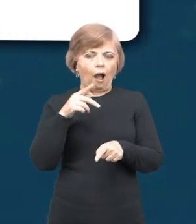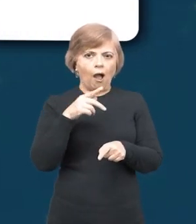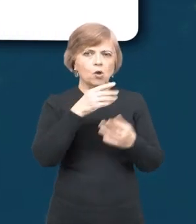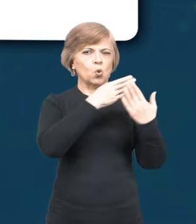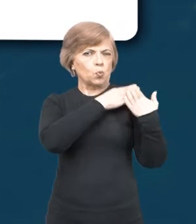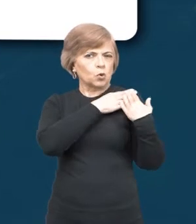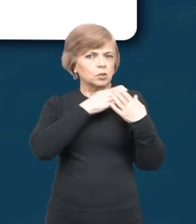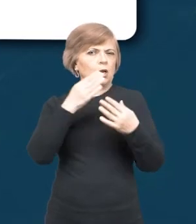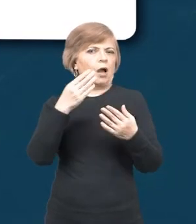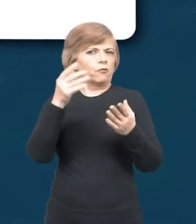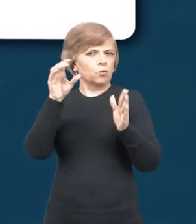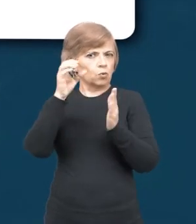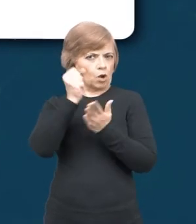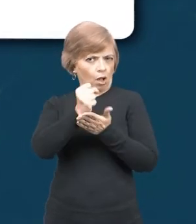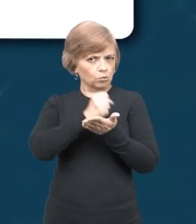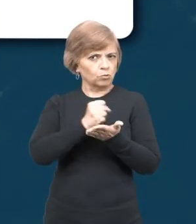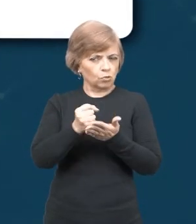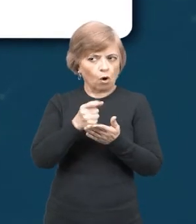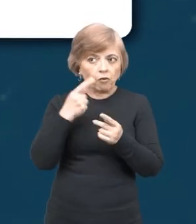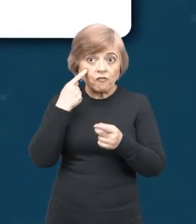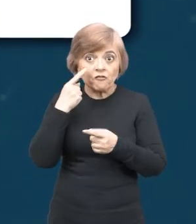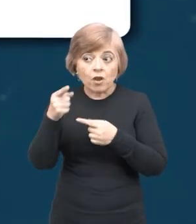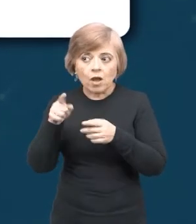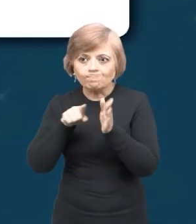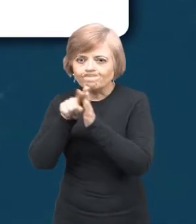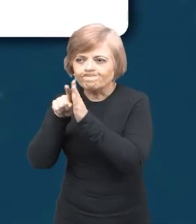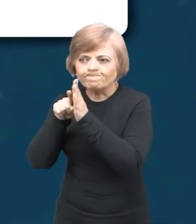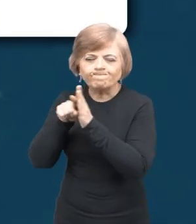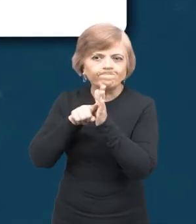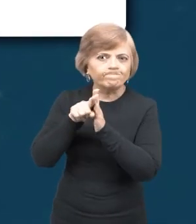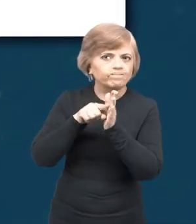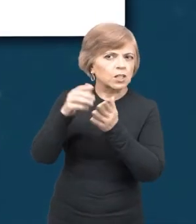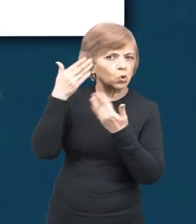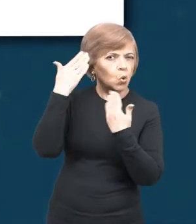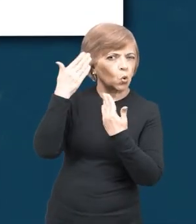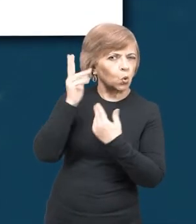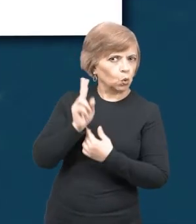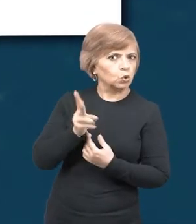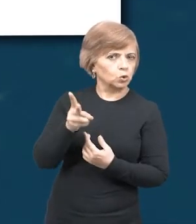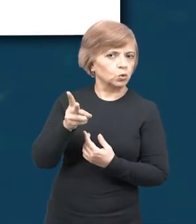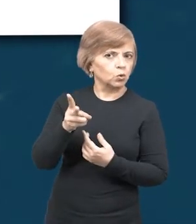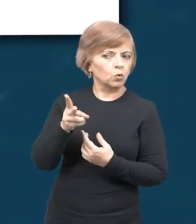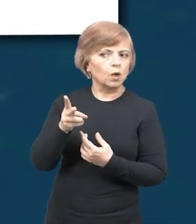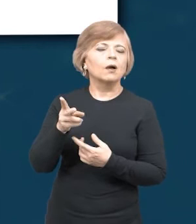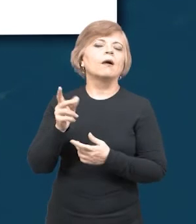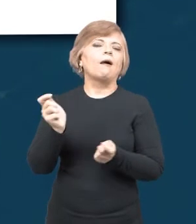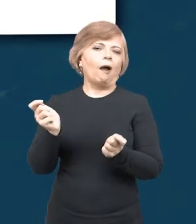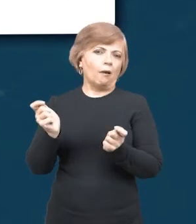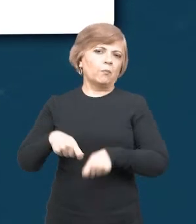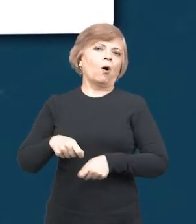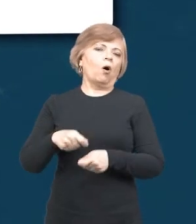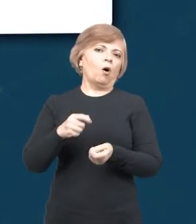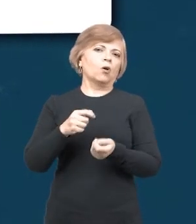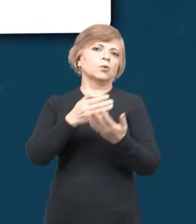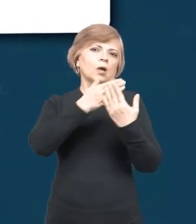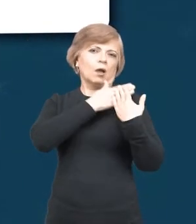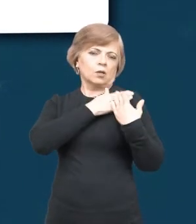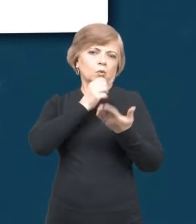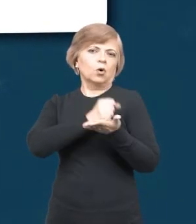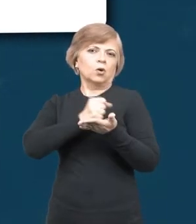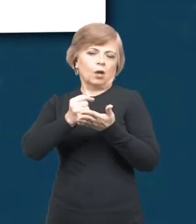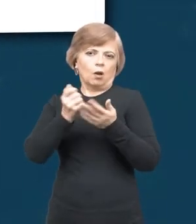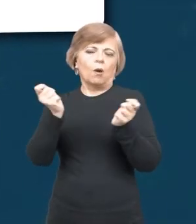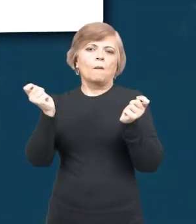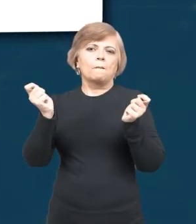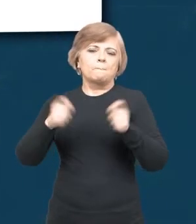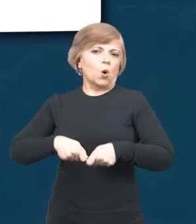do cartório, tais suspeitas permanecerem, aí sim o oficial do cartório